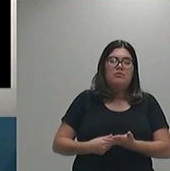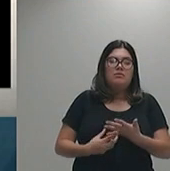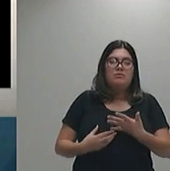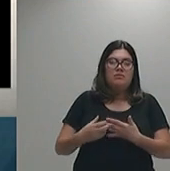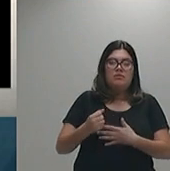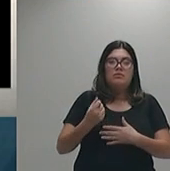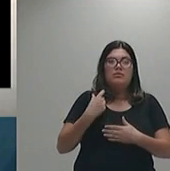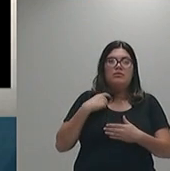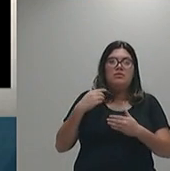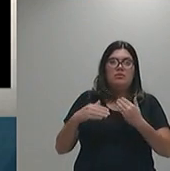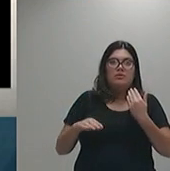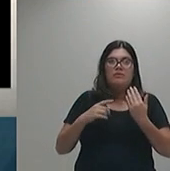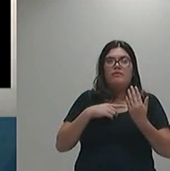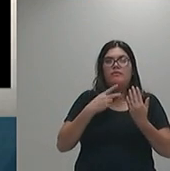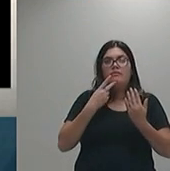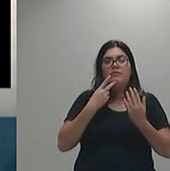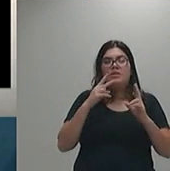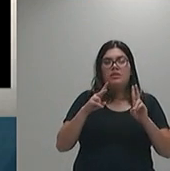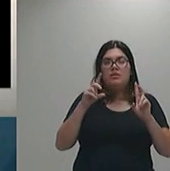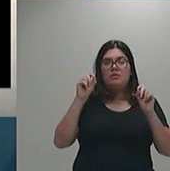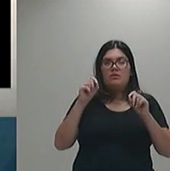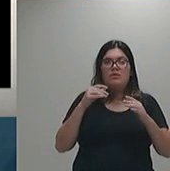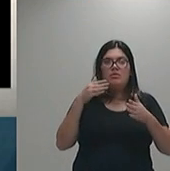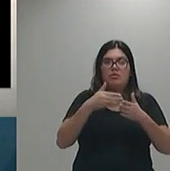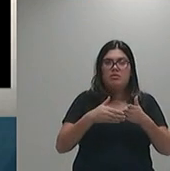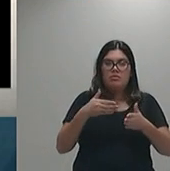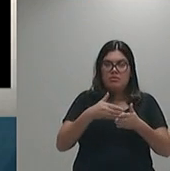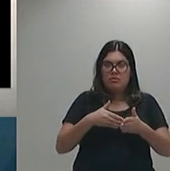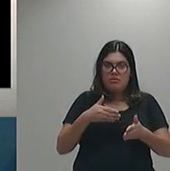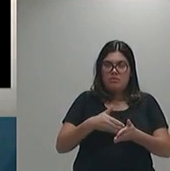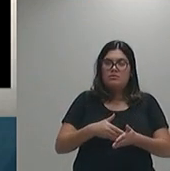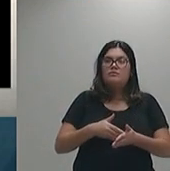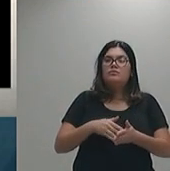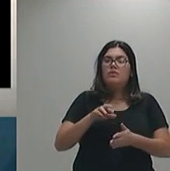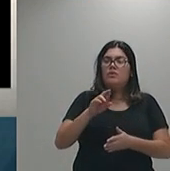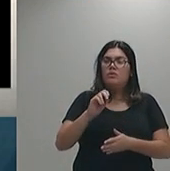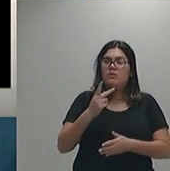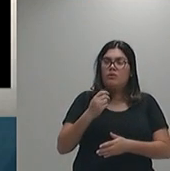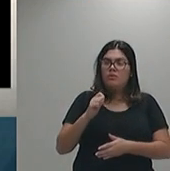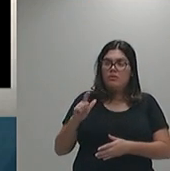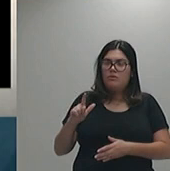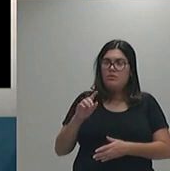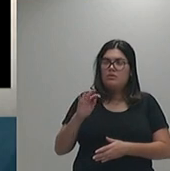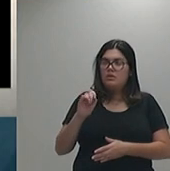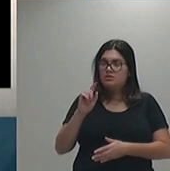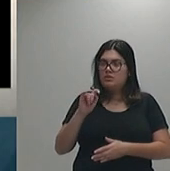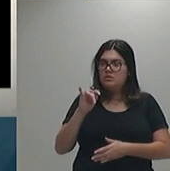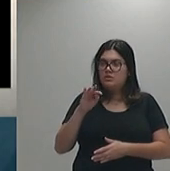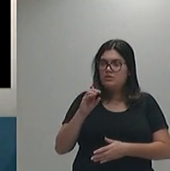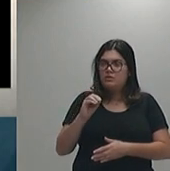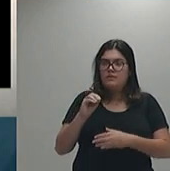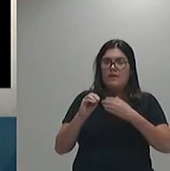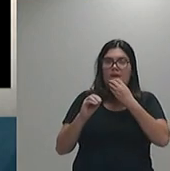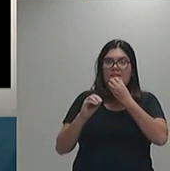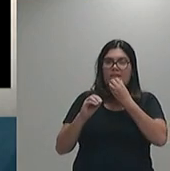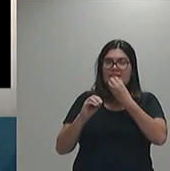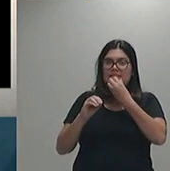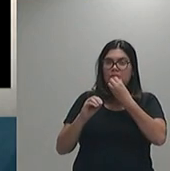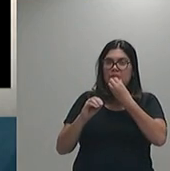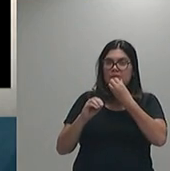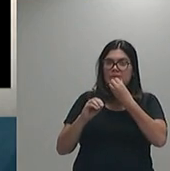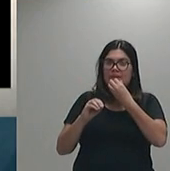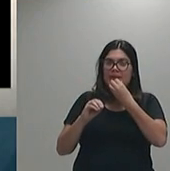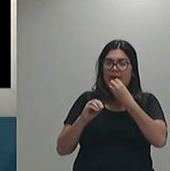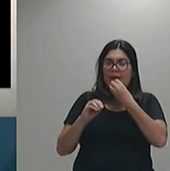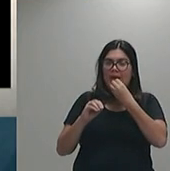pela restrição da do rol taxativo e demonstra uma jurisprudência que é preocupante aos consumidores brasileiros